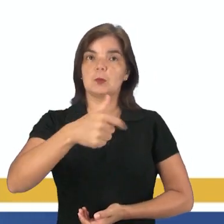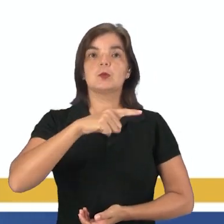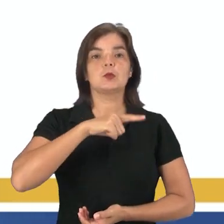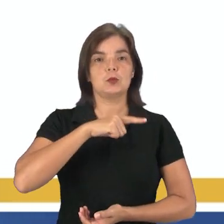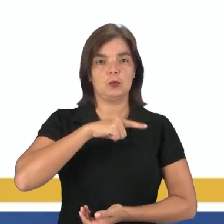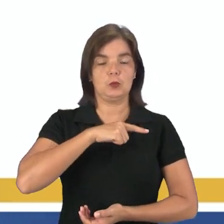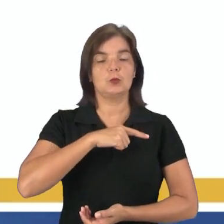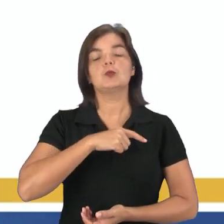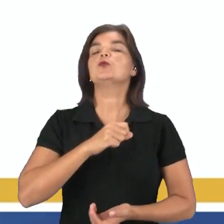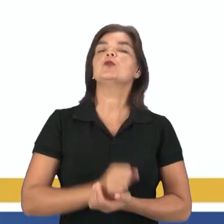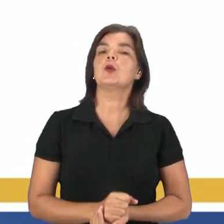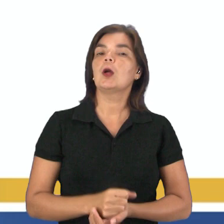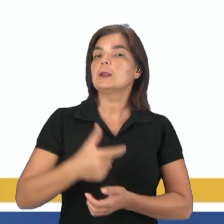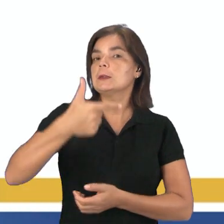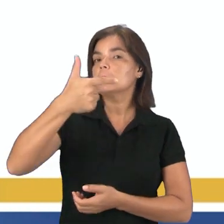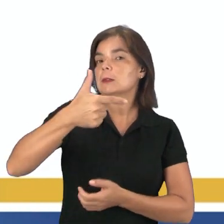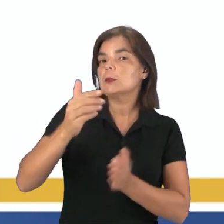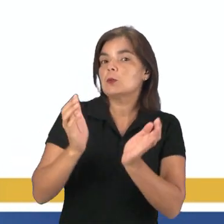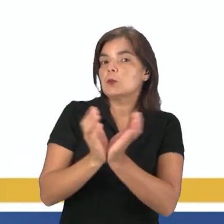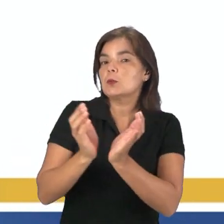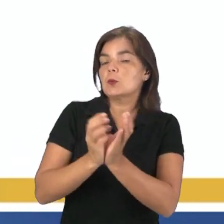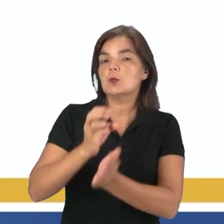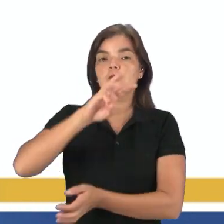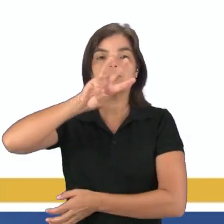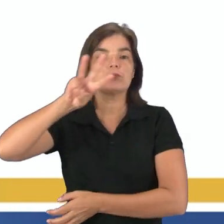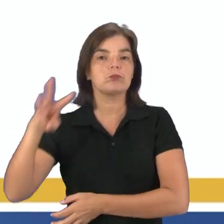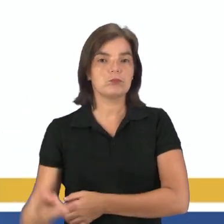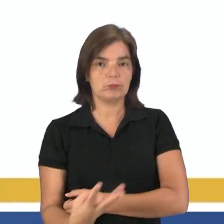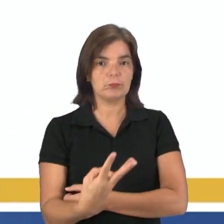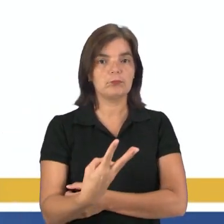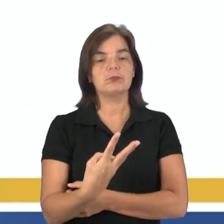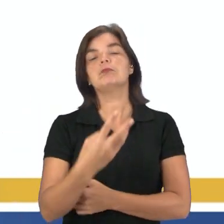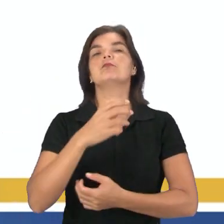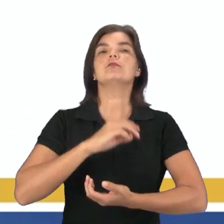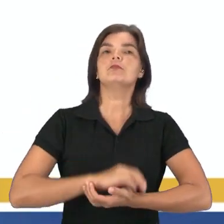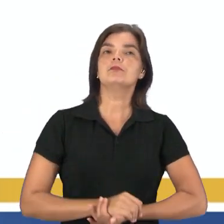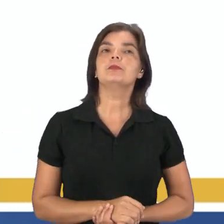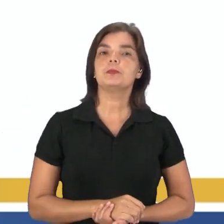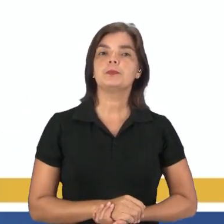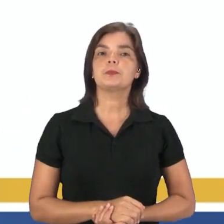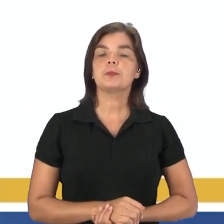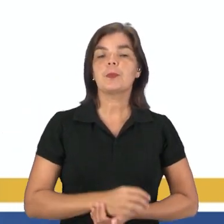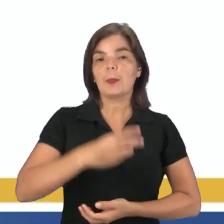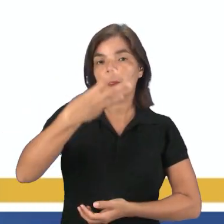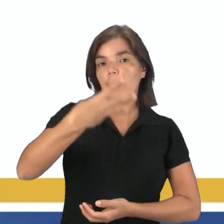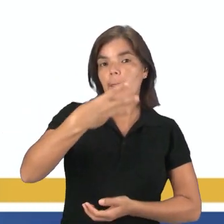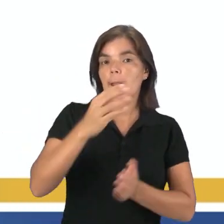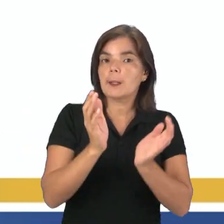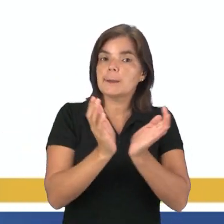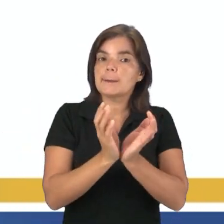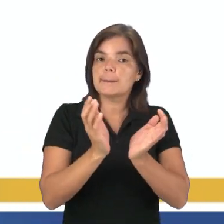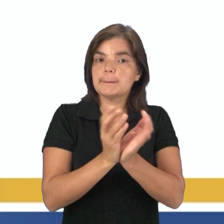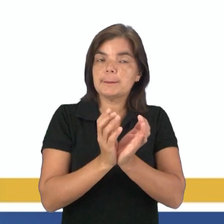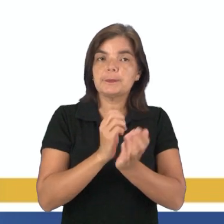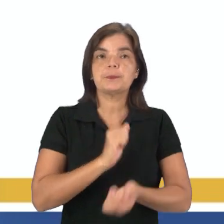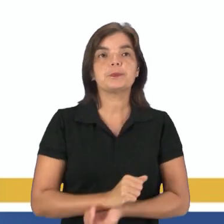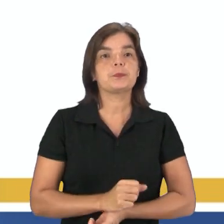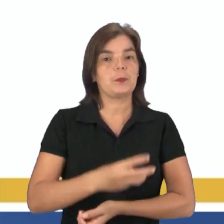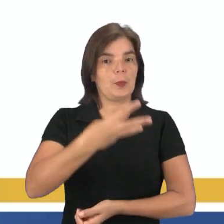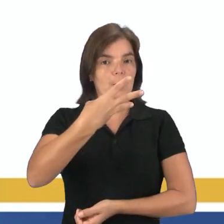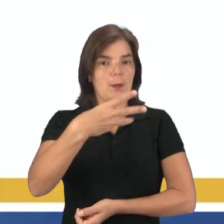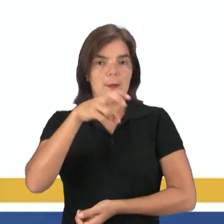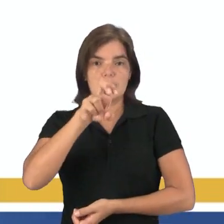nós chamamos de segunda classe e nós chamamos classes de milhares. A próxima sequência de